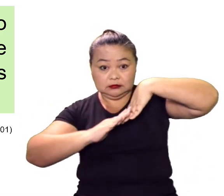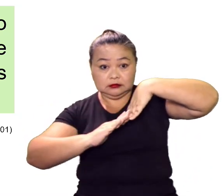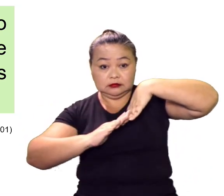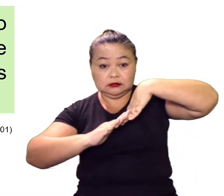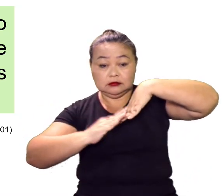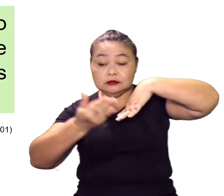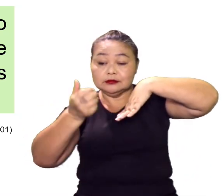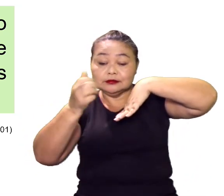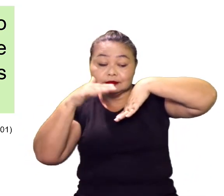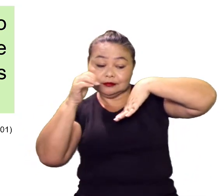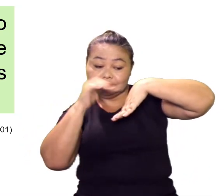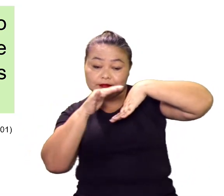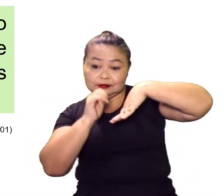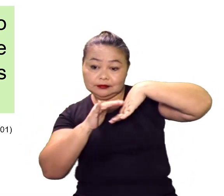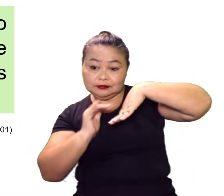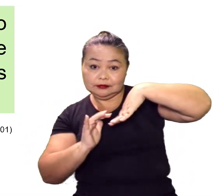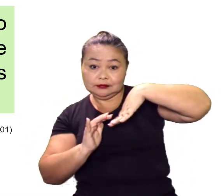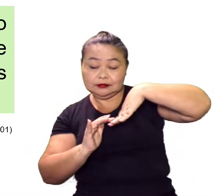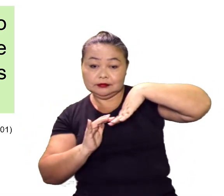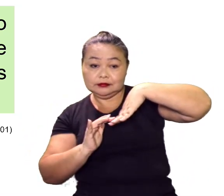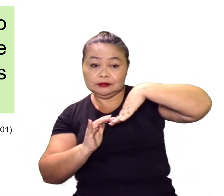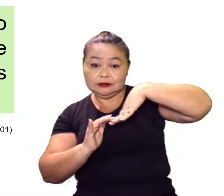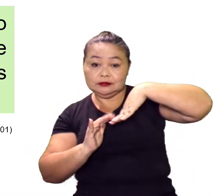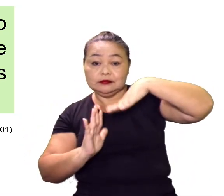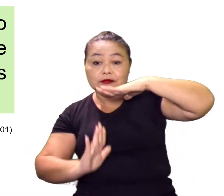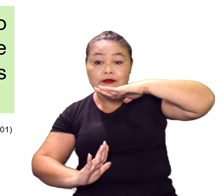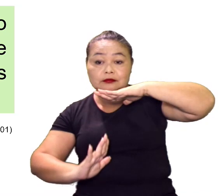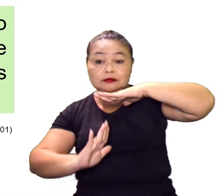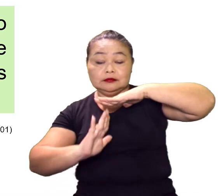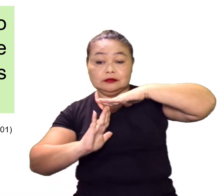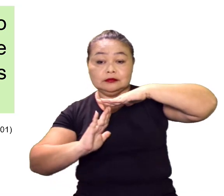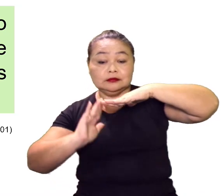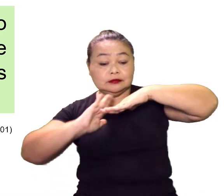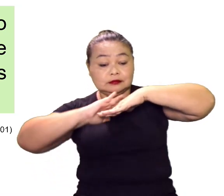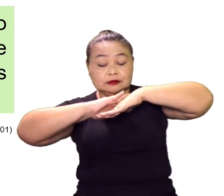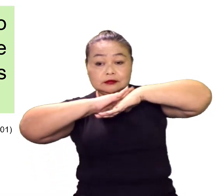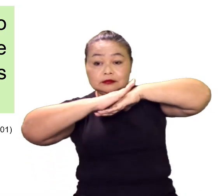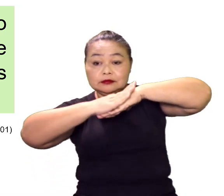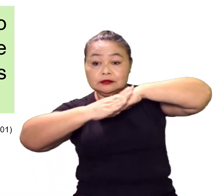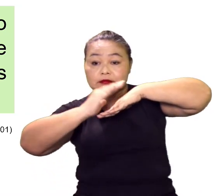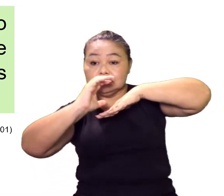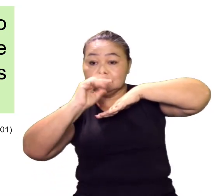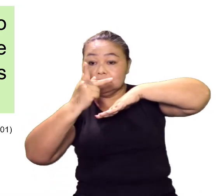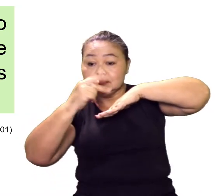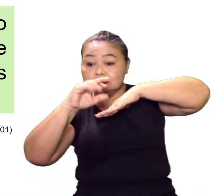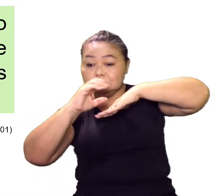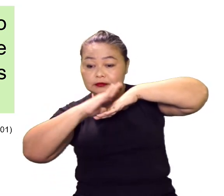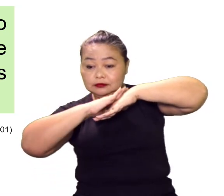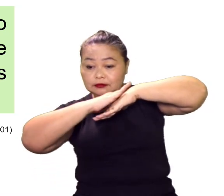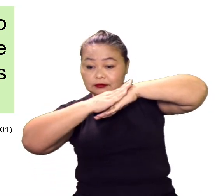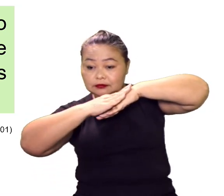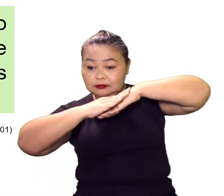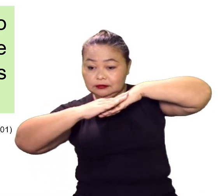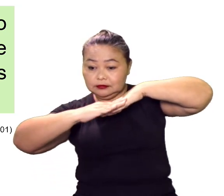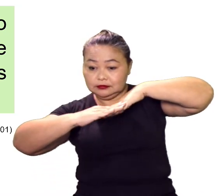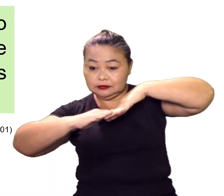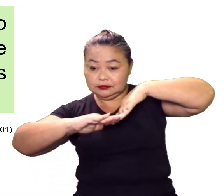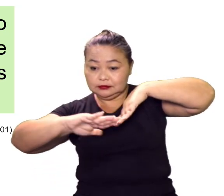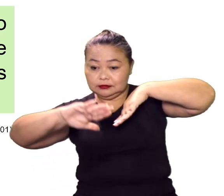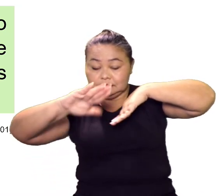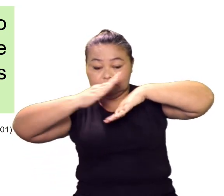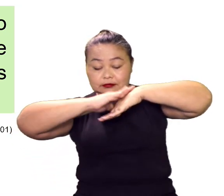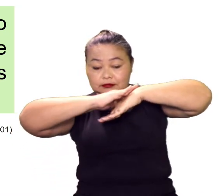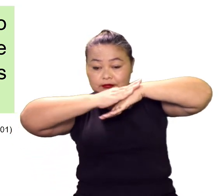e sedimentares. Podem estar limitadas por escarpas, que são aclives acentuados